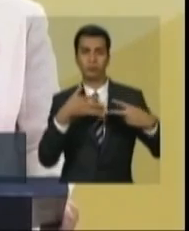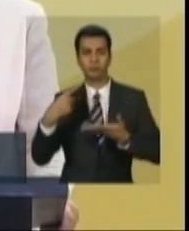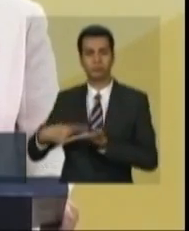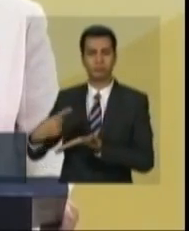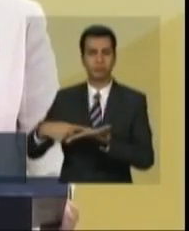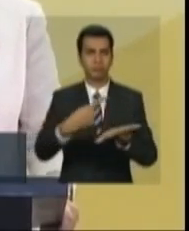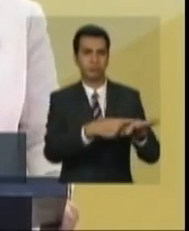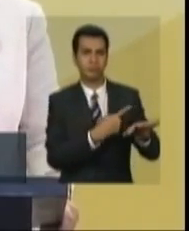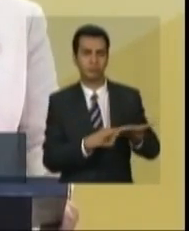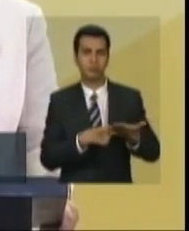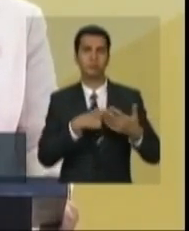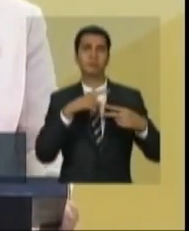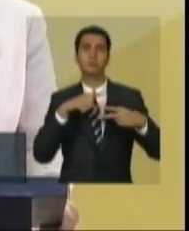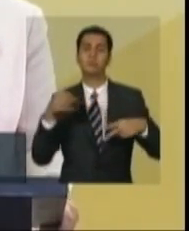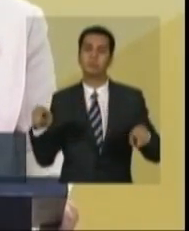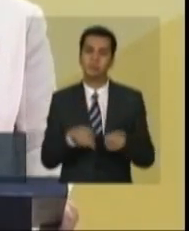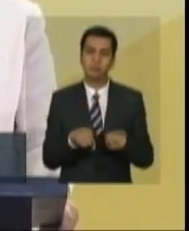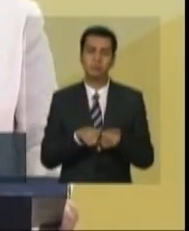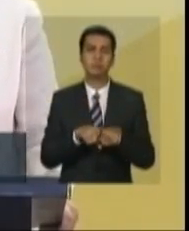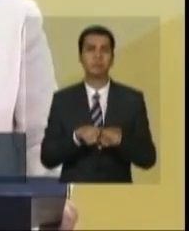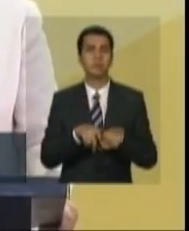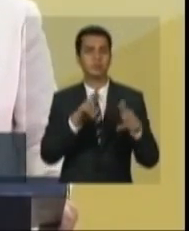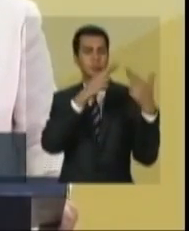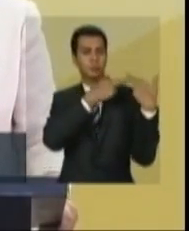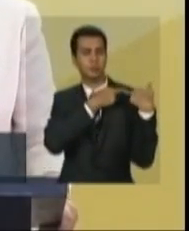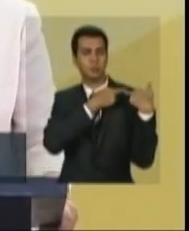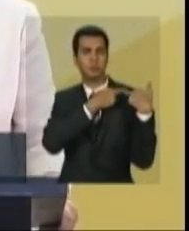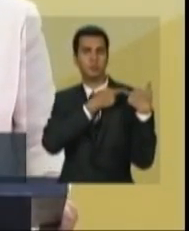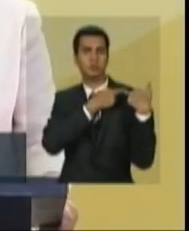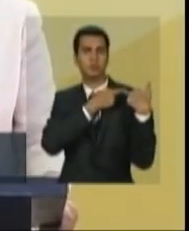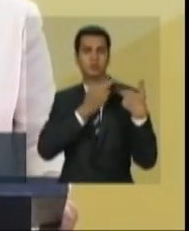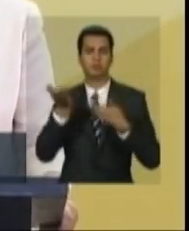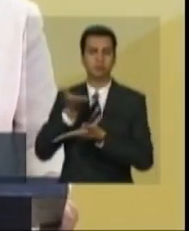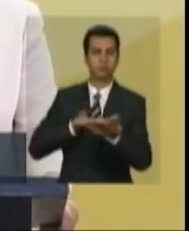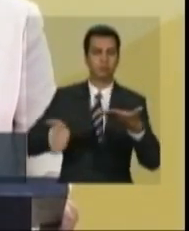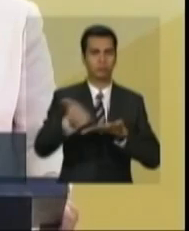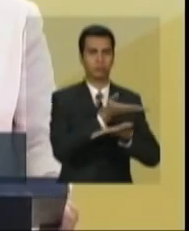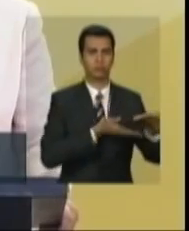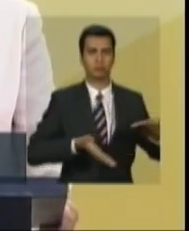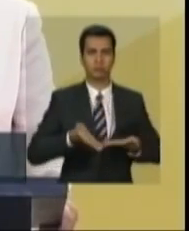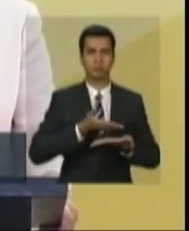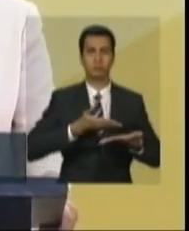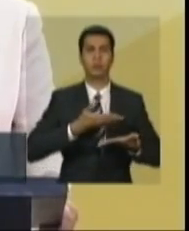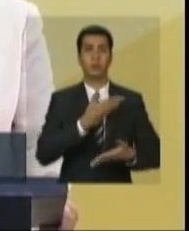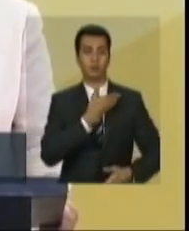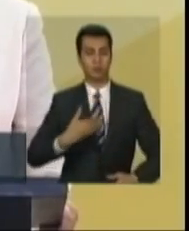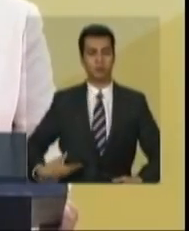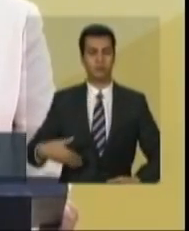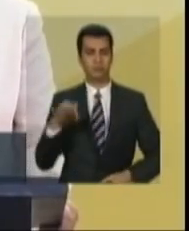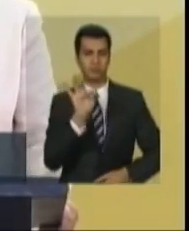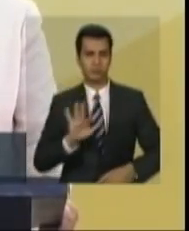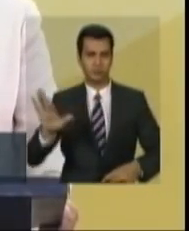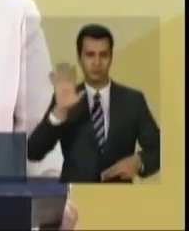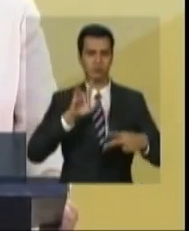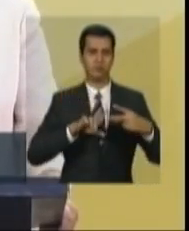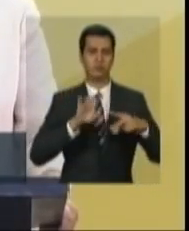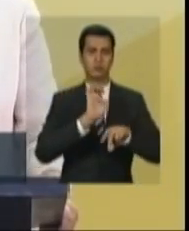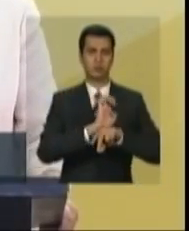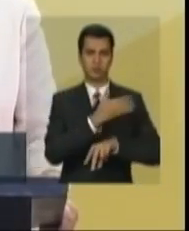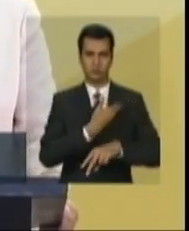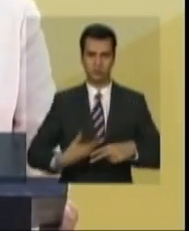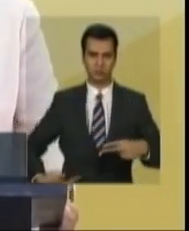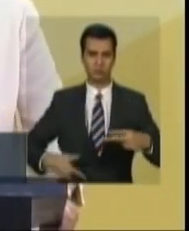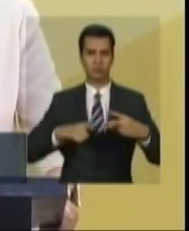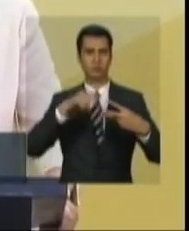e divisão de responsabilidade entre os governos federal, estadual e municipal. Um novo tipo